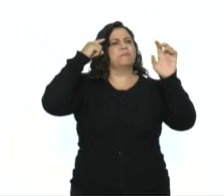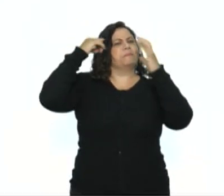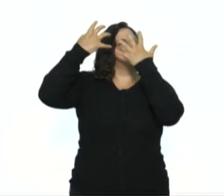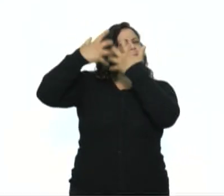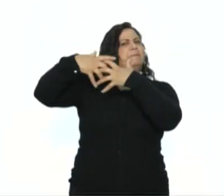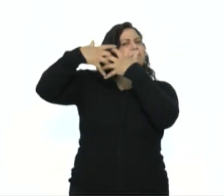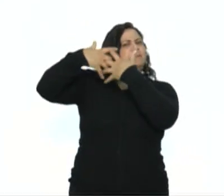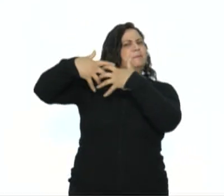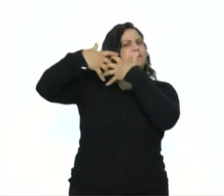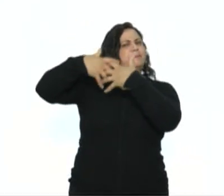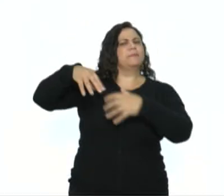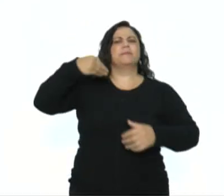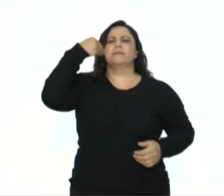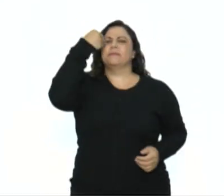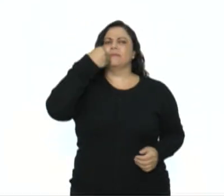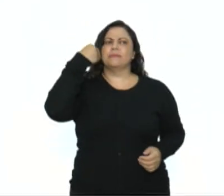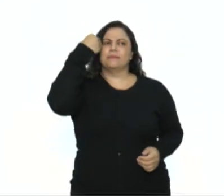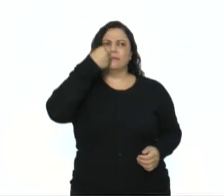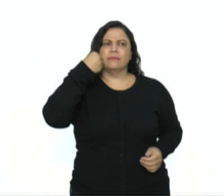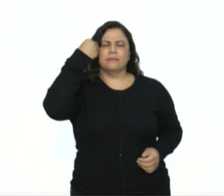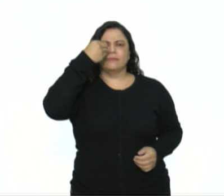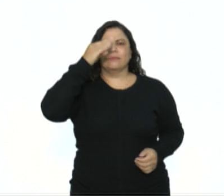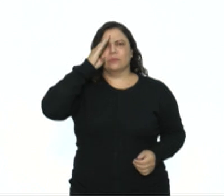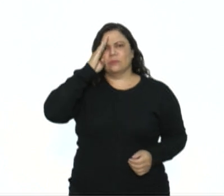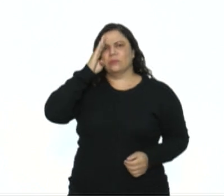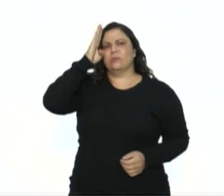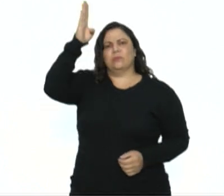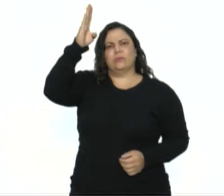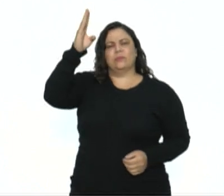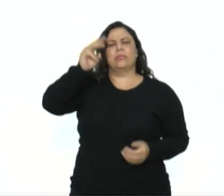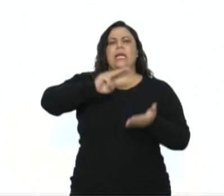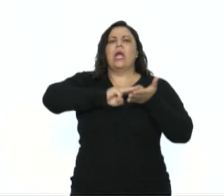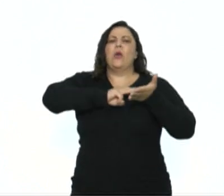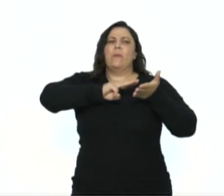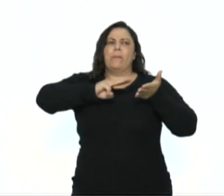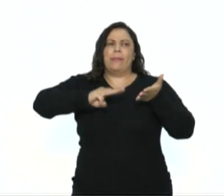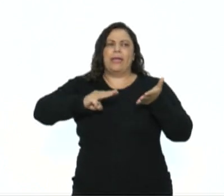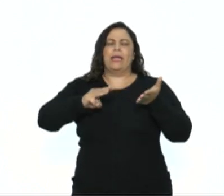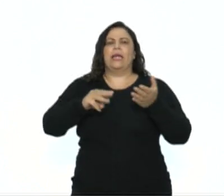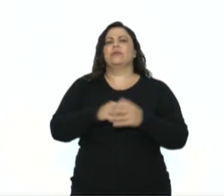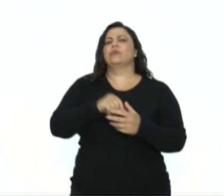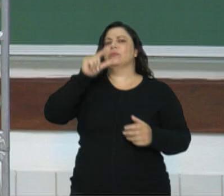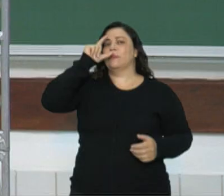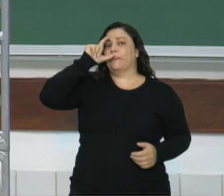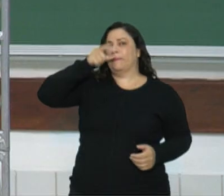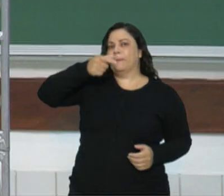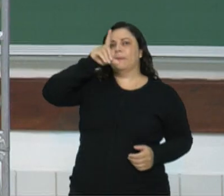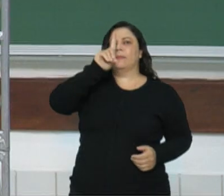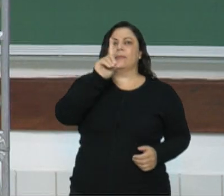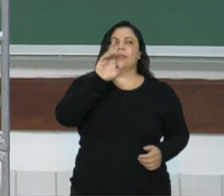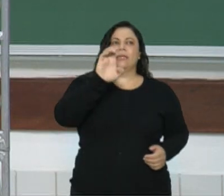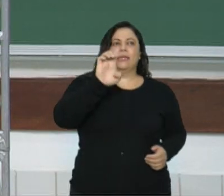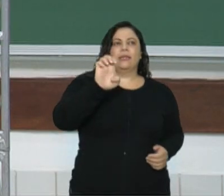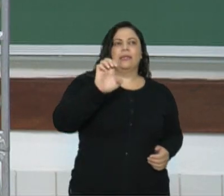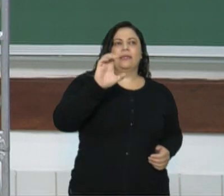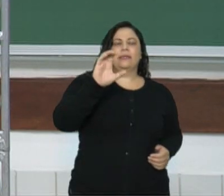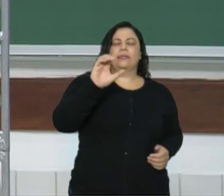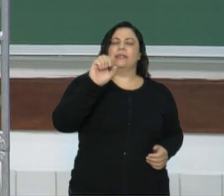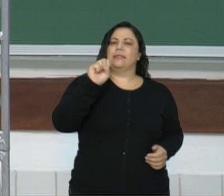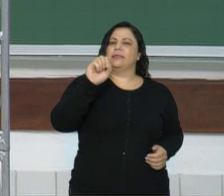o empirismo, dando um destaque para o método de Descartes, na aula